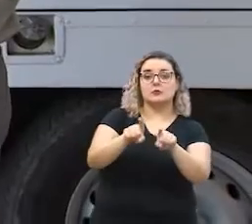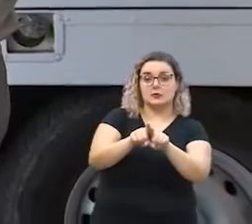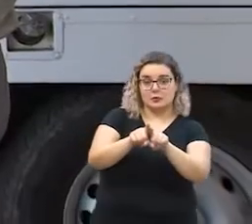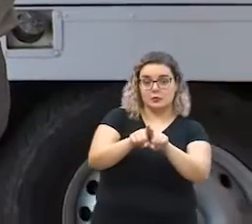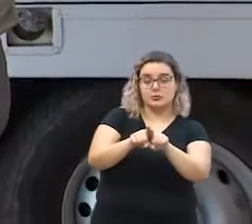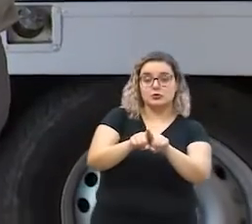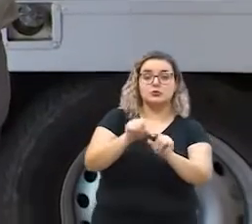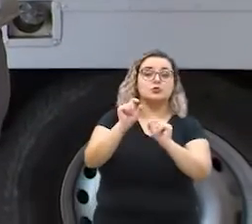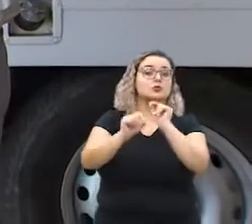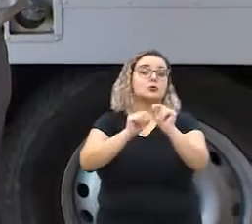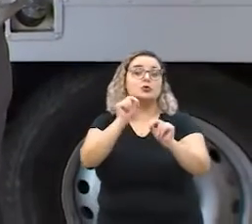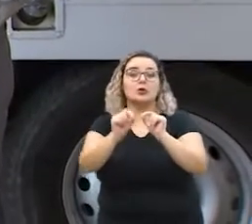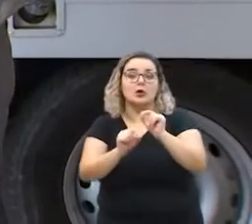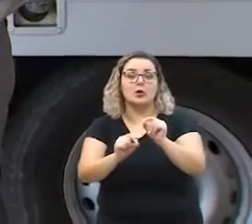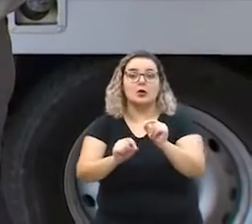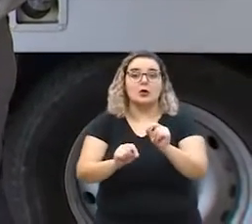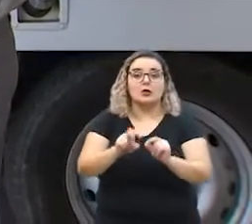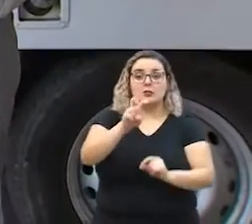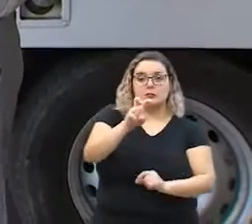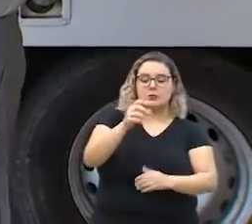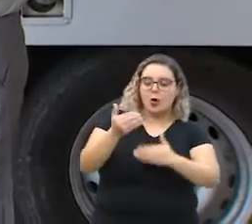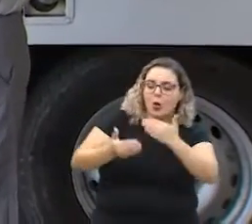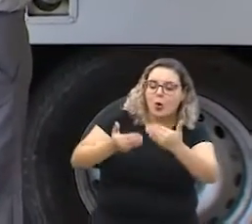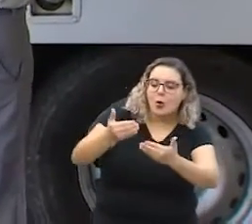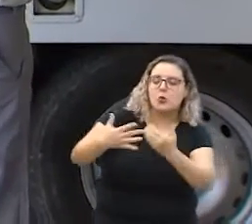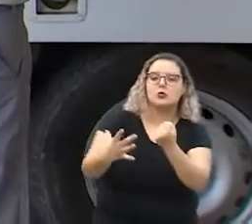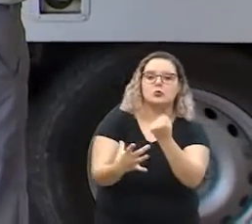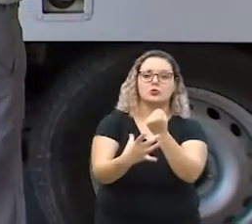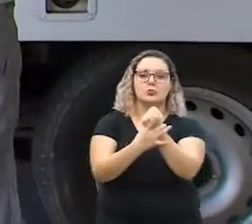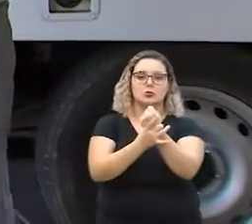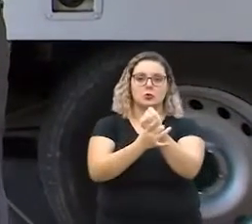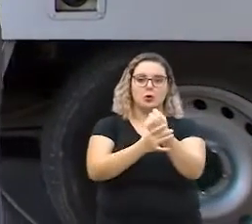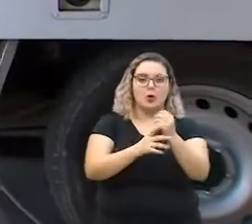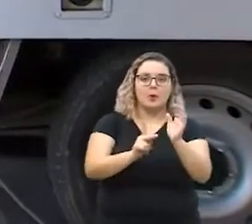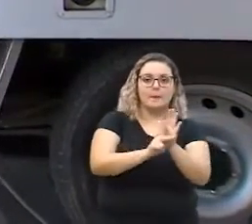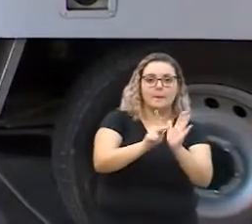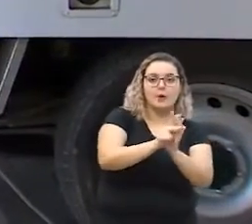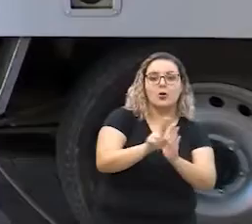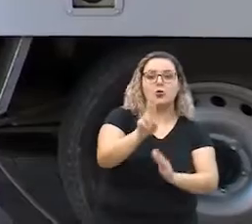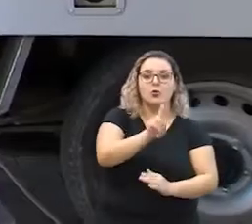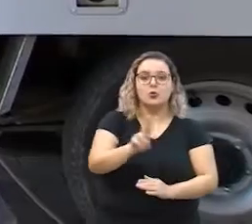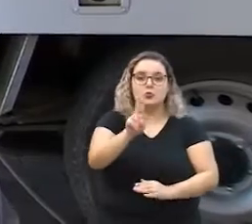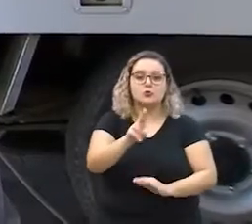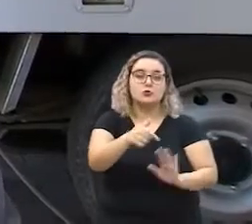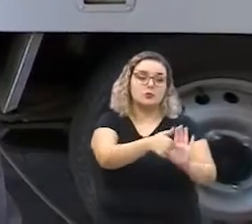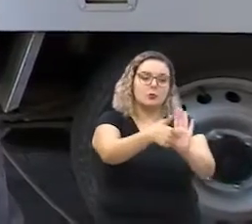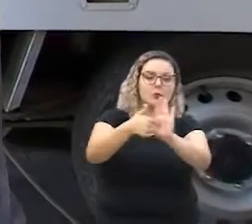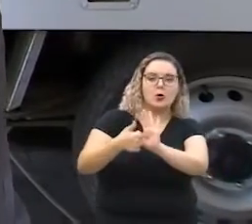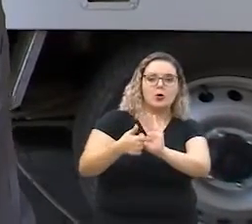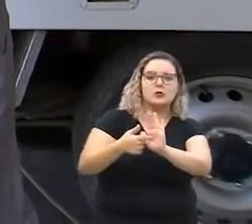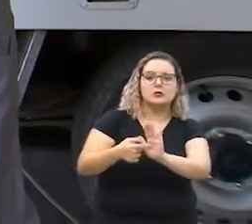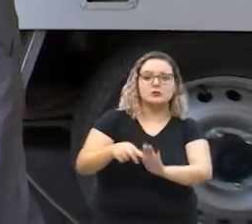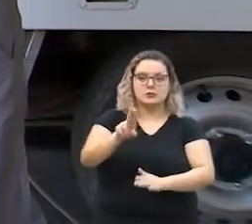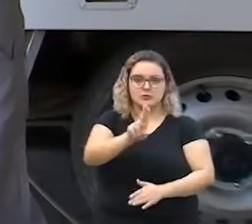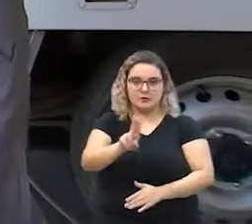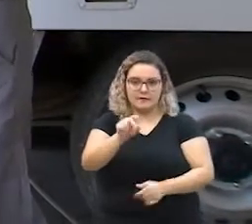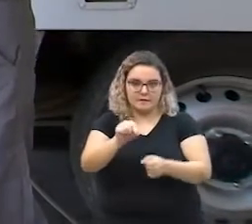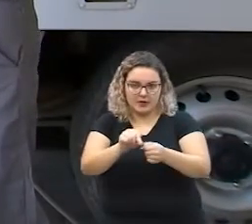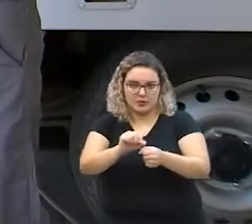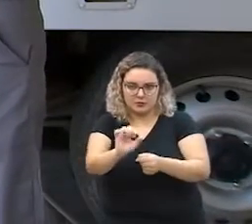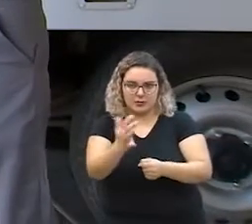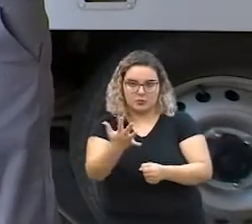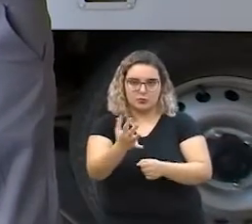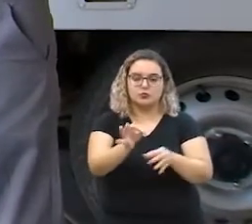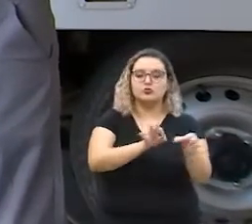de manutenção de rede são 5 passos de segurança. Planeje, use, teste, sinalize e aterre. Ele é